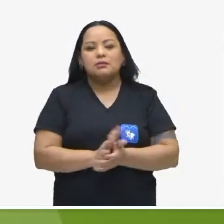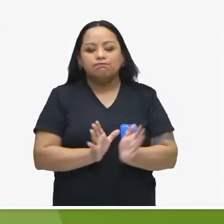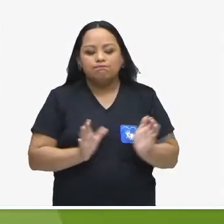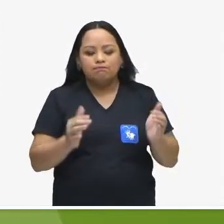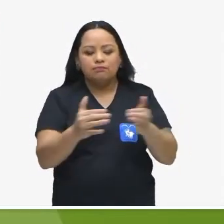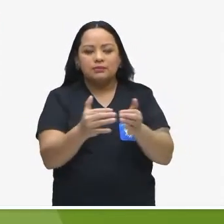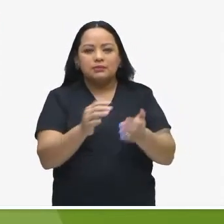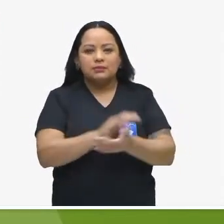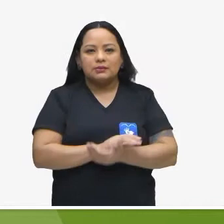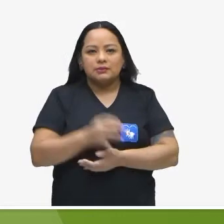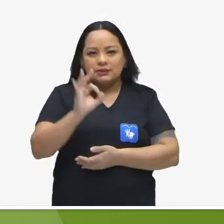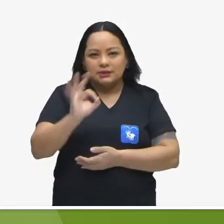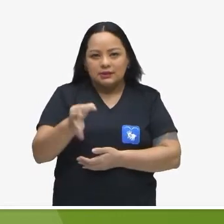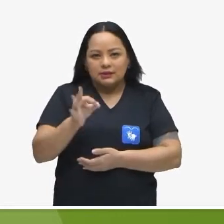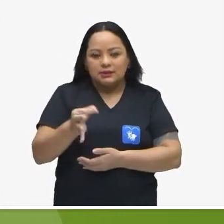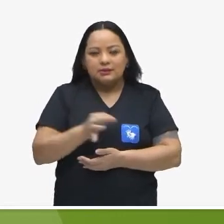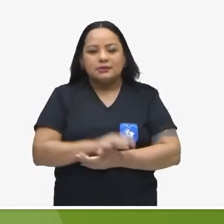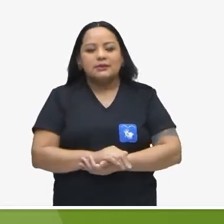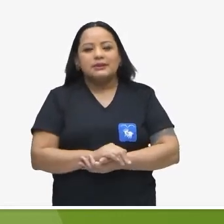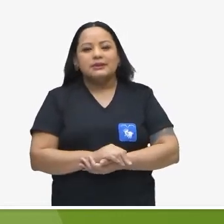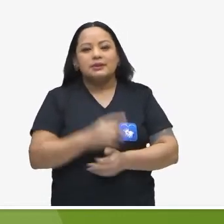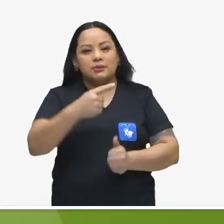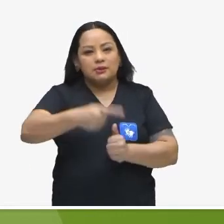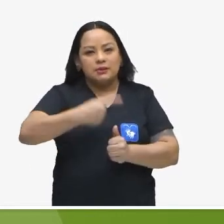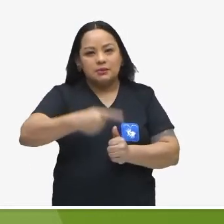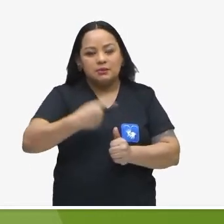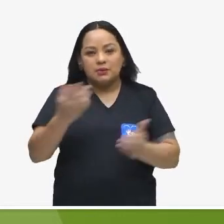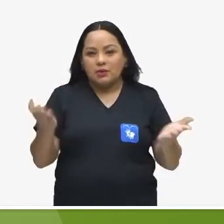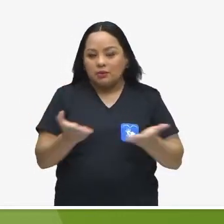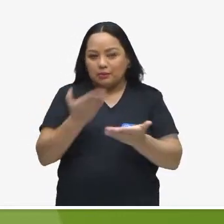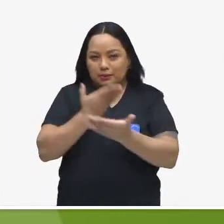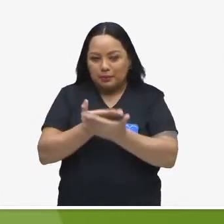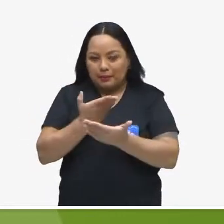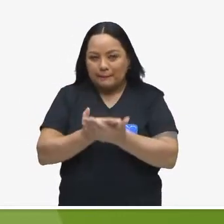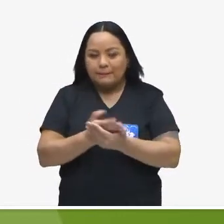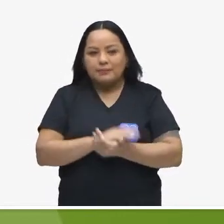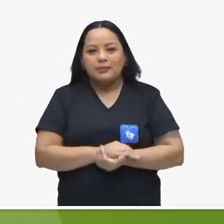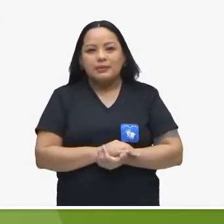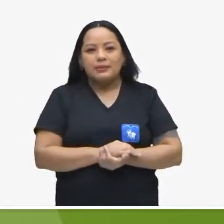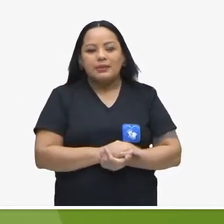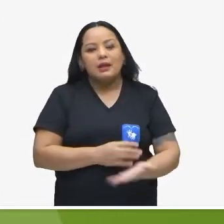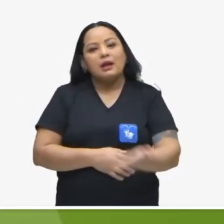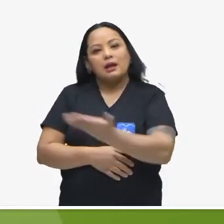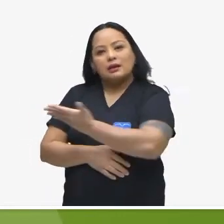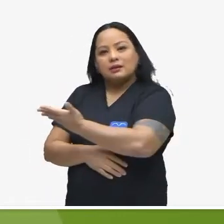comunidade, certo? Então, nesse primeiro momento da nossa aula, eu trouxe